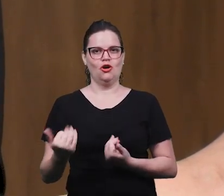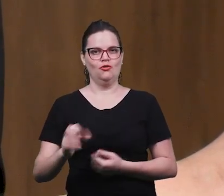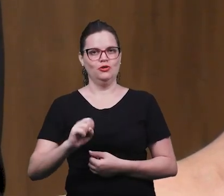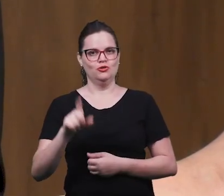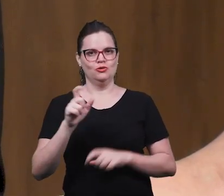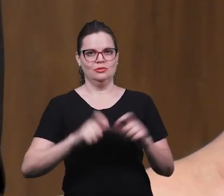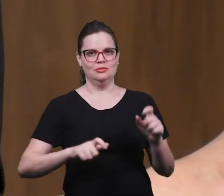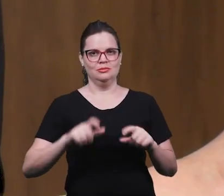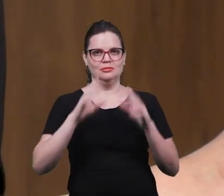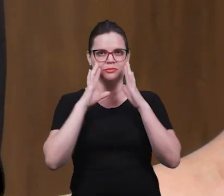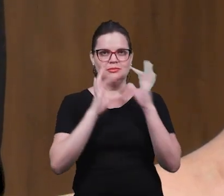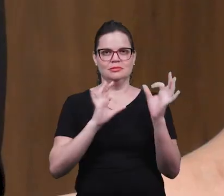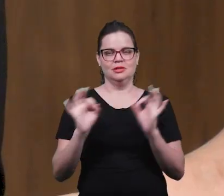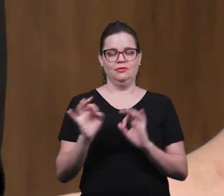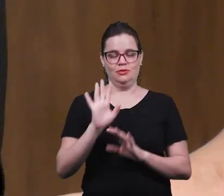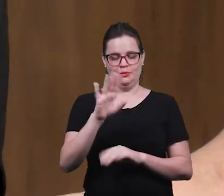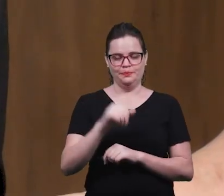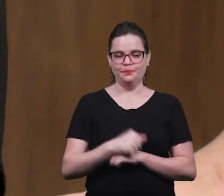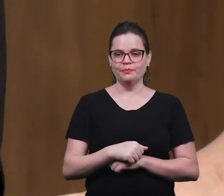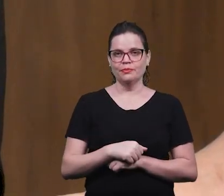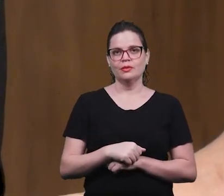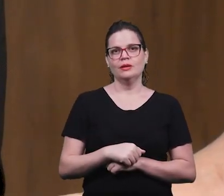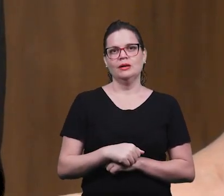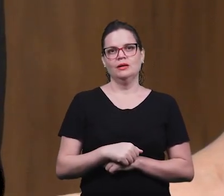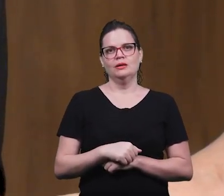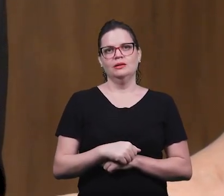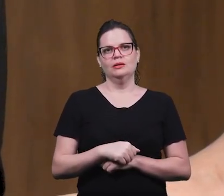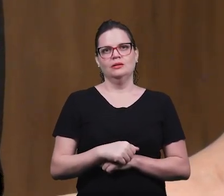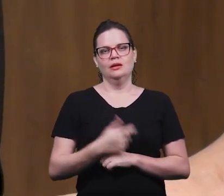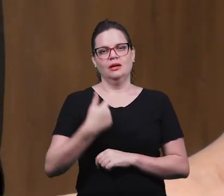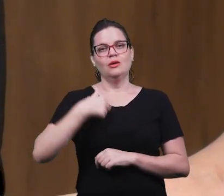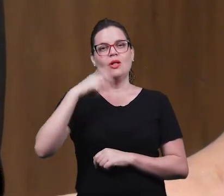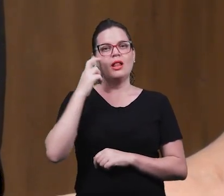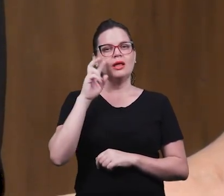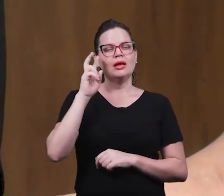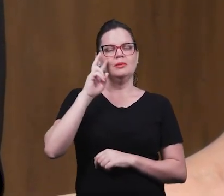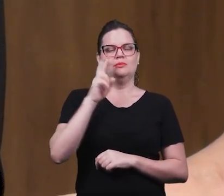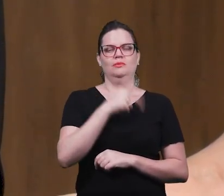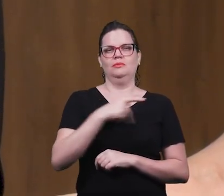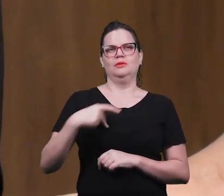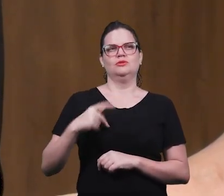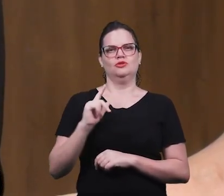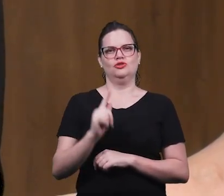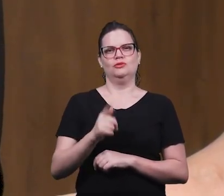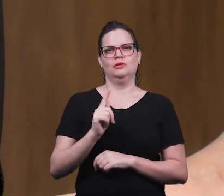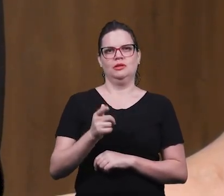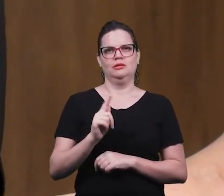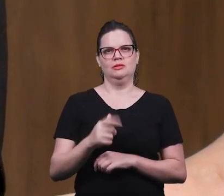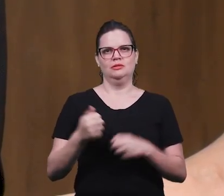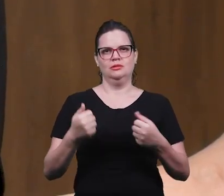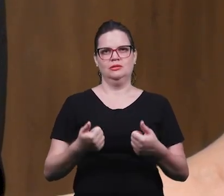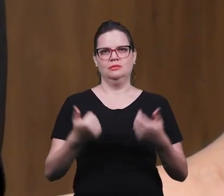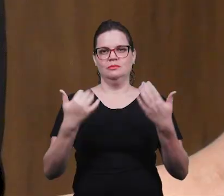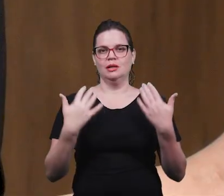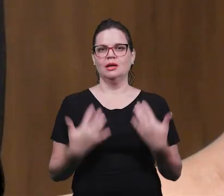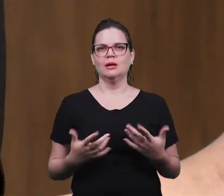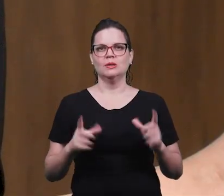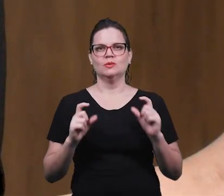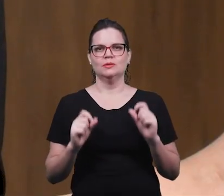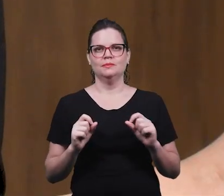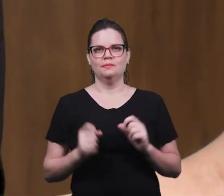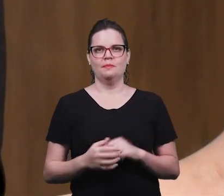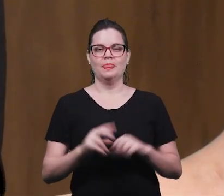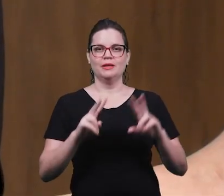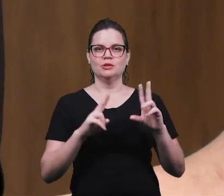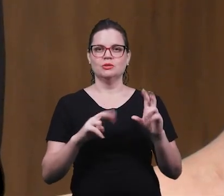irmãos. Eu não sou, assim, eu tive colegas, eu até me lembro de pastor Gideuti falando isso no programa, né, quando ele deu a